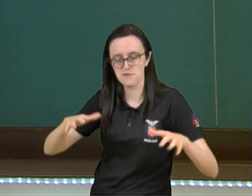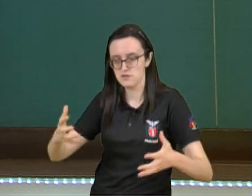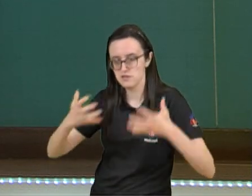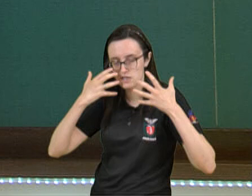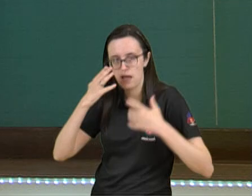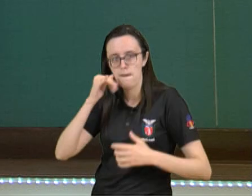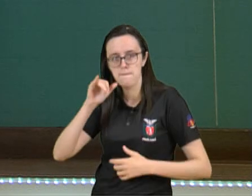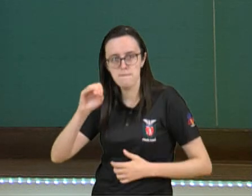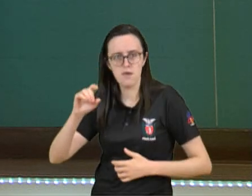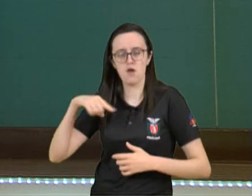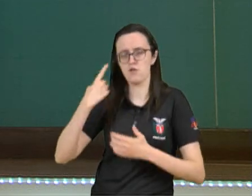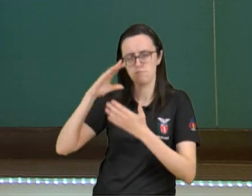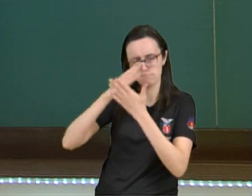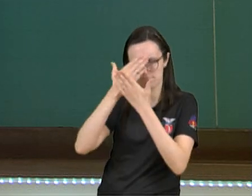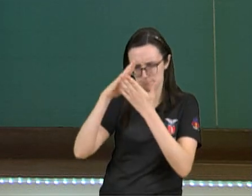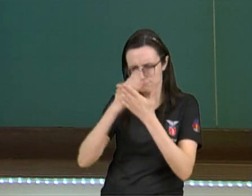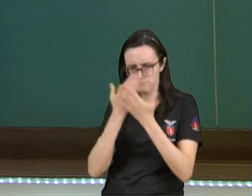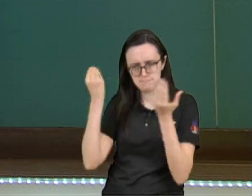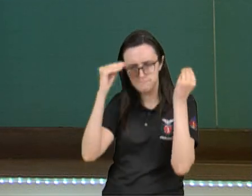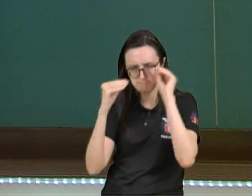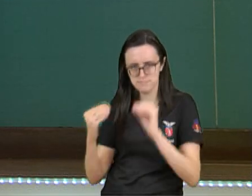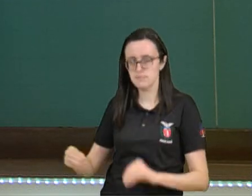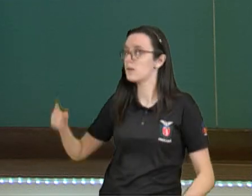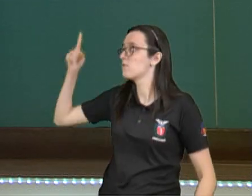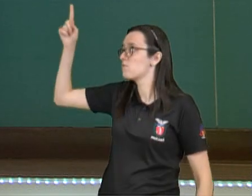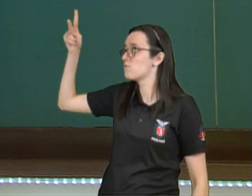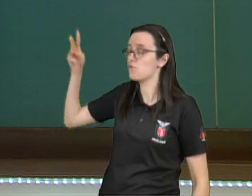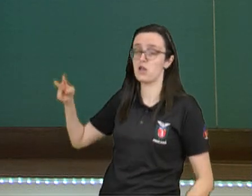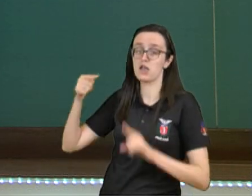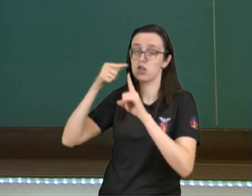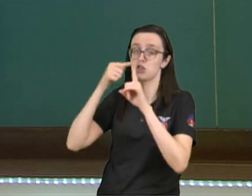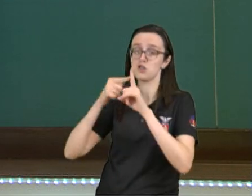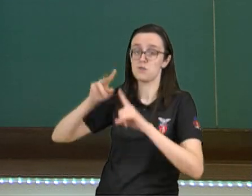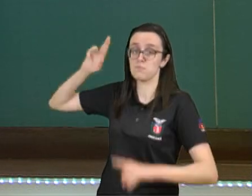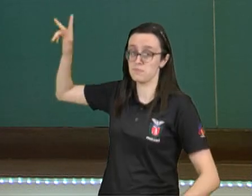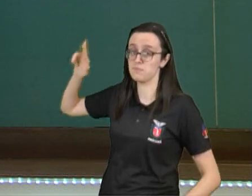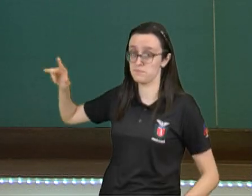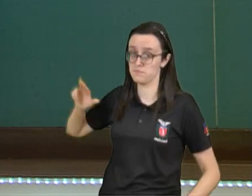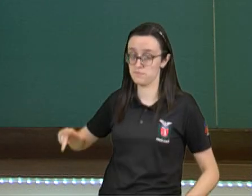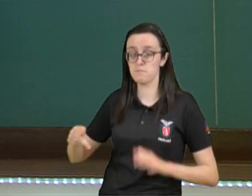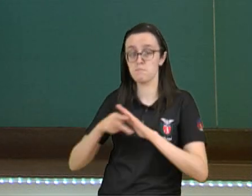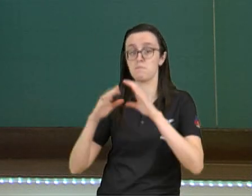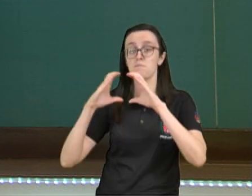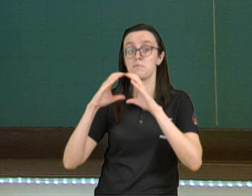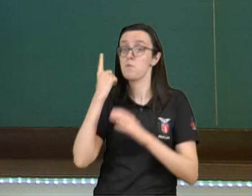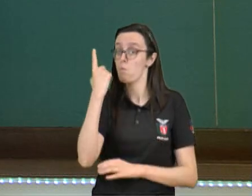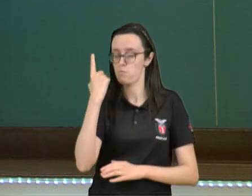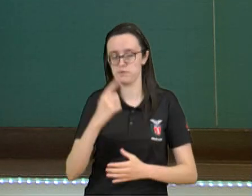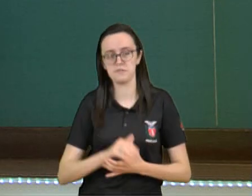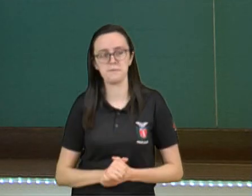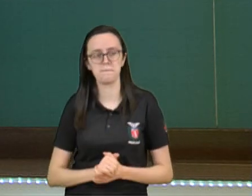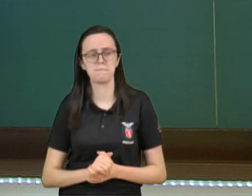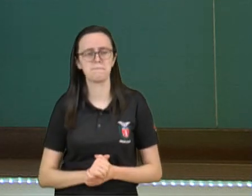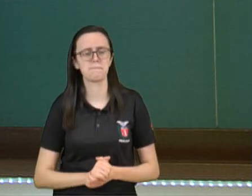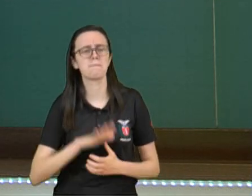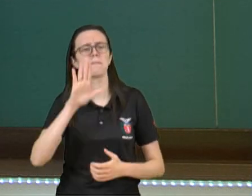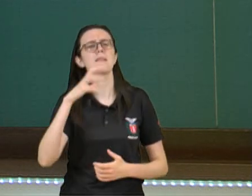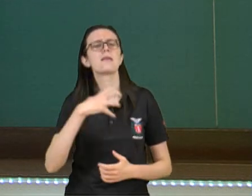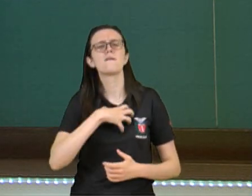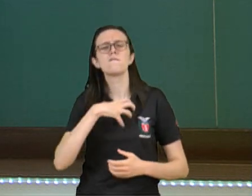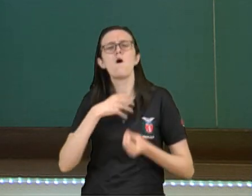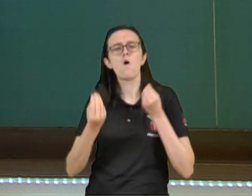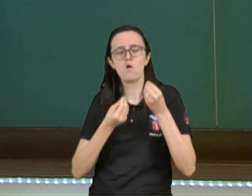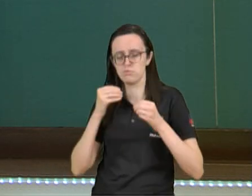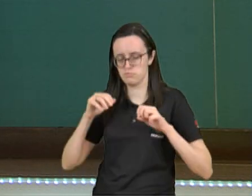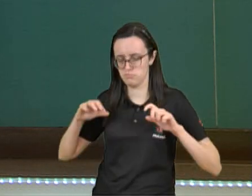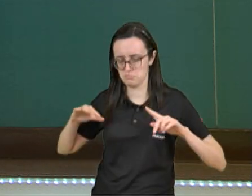nós separamos e agrupamos os tipos de algas unicelulares. E a forma de